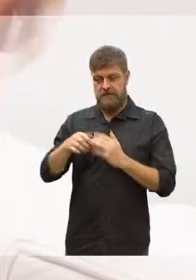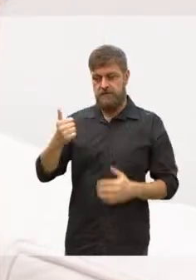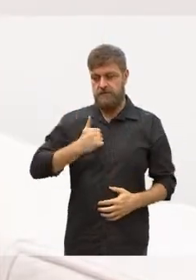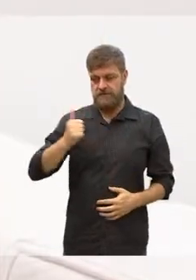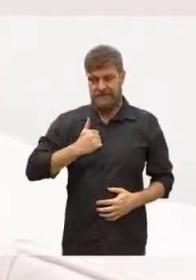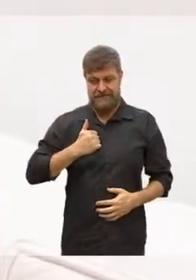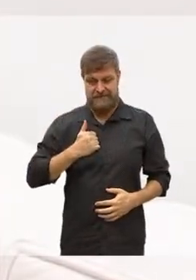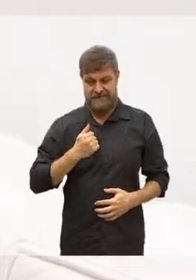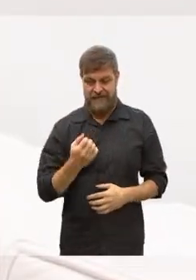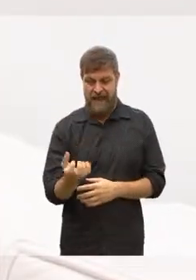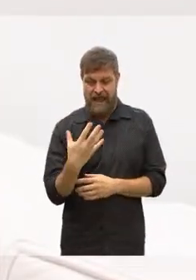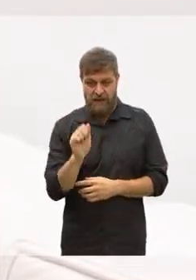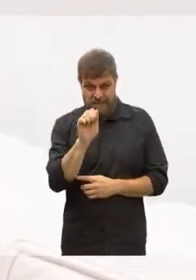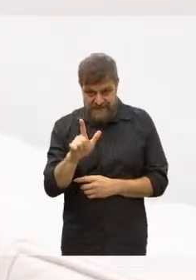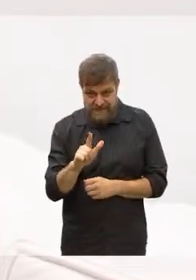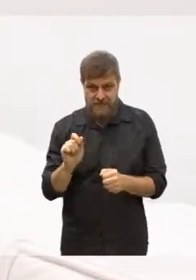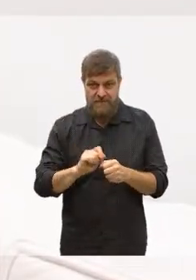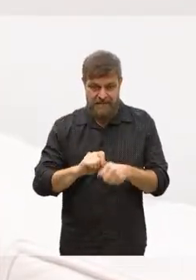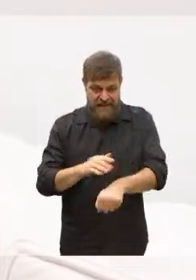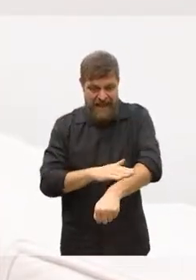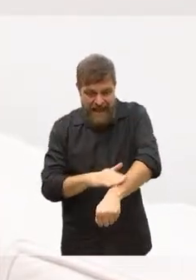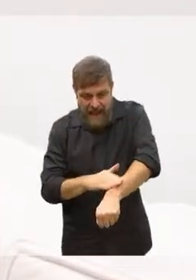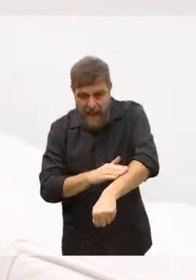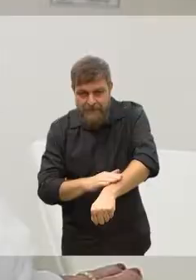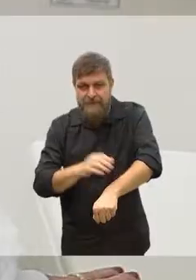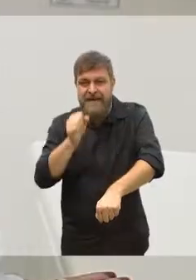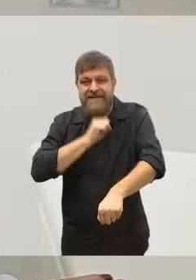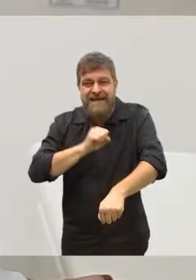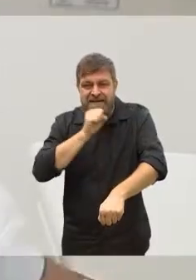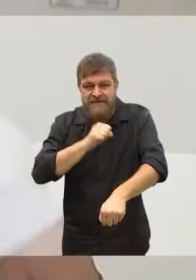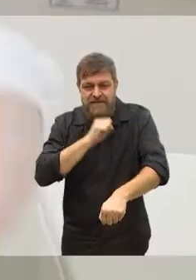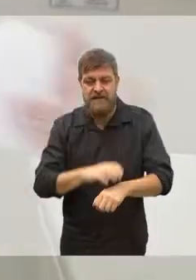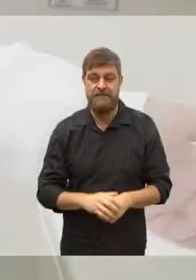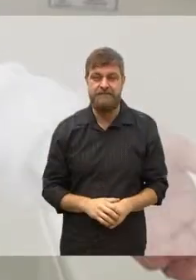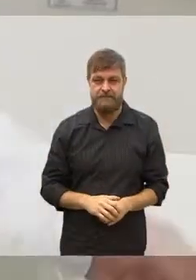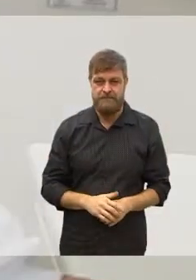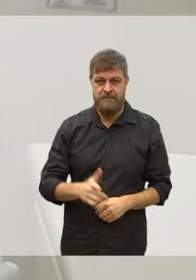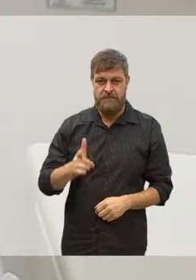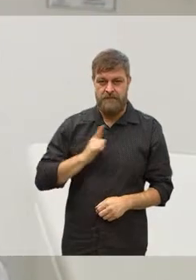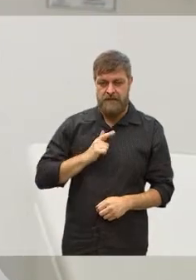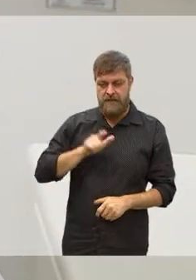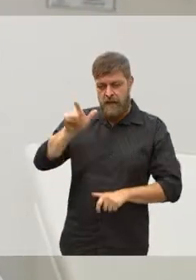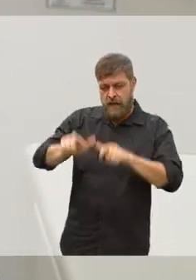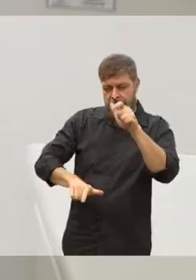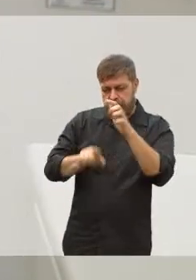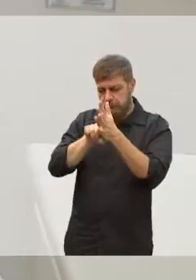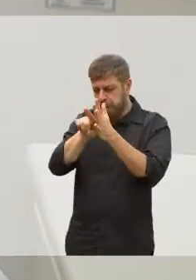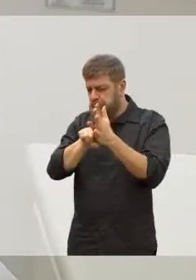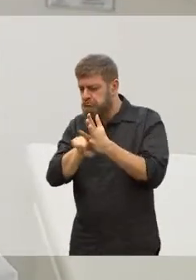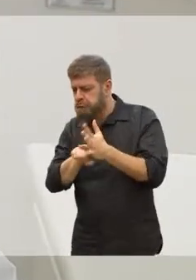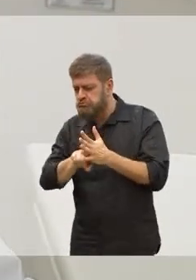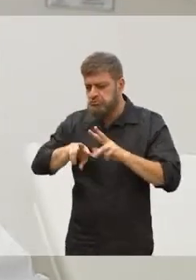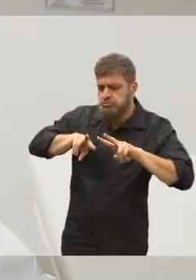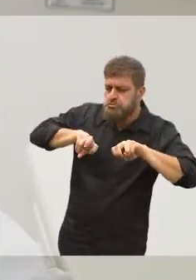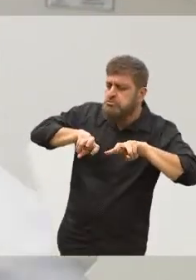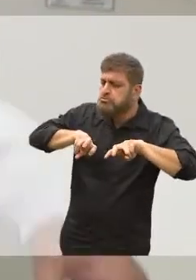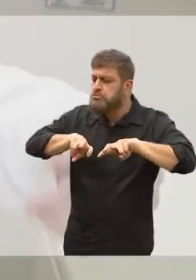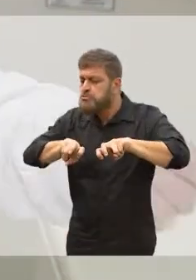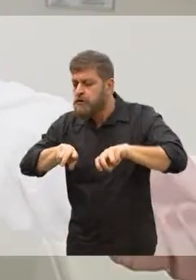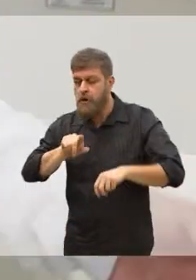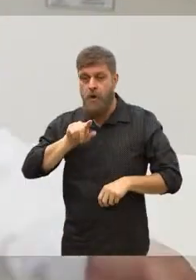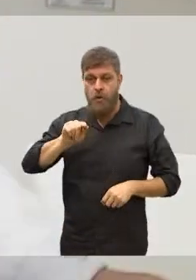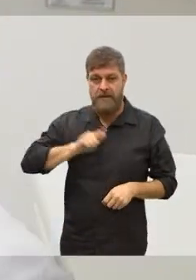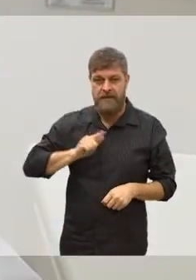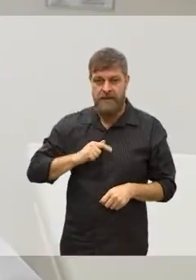como fatores de envelhecimento para a pele. Então, vários pesquisadores observaram que